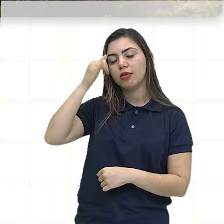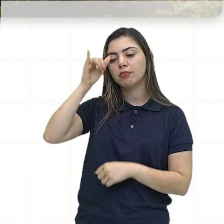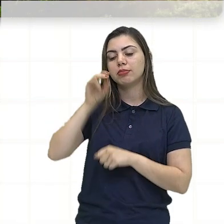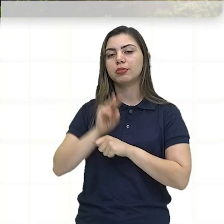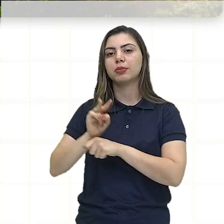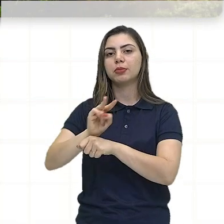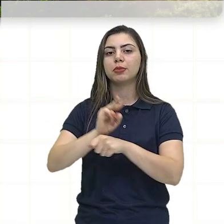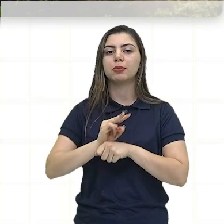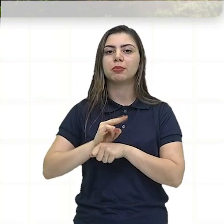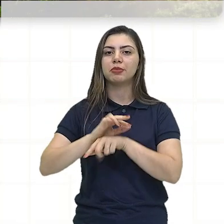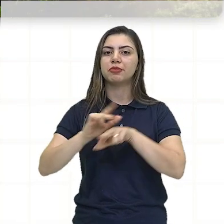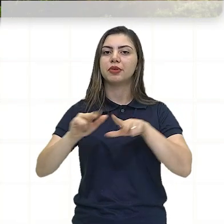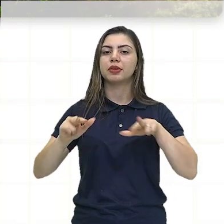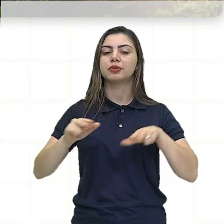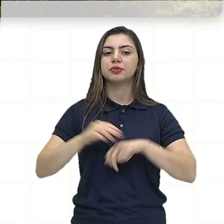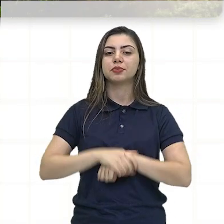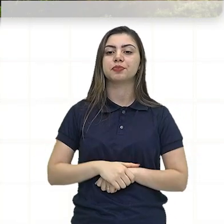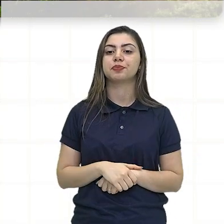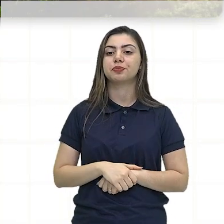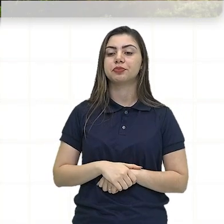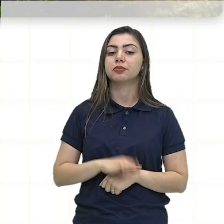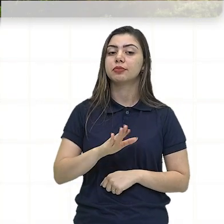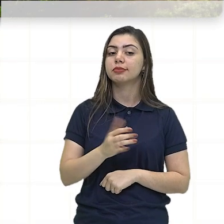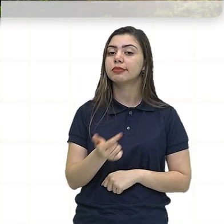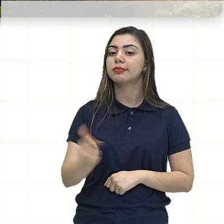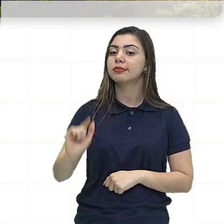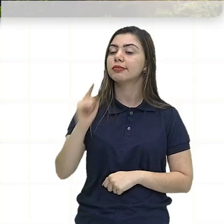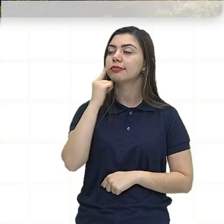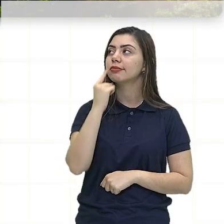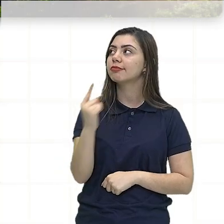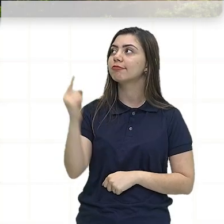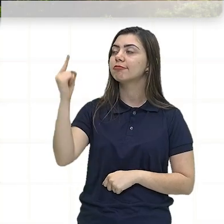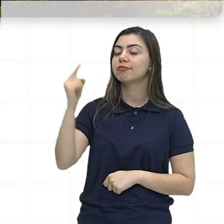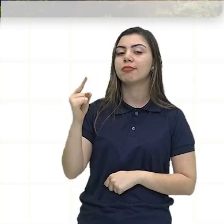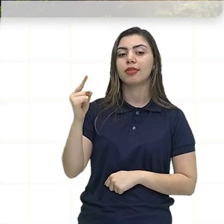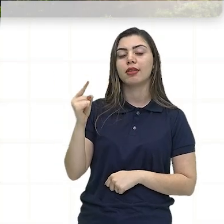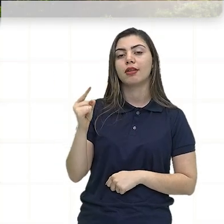Na sequência, a gente vai falar sobre a irrigação, já que essa é a